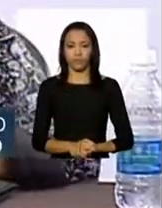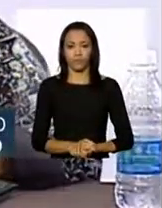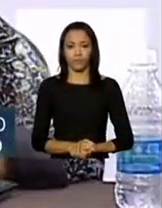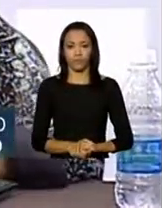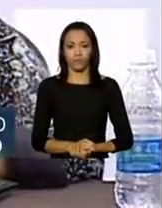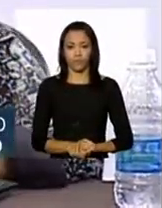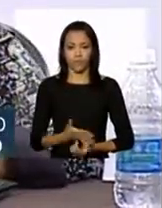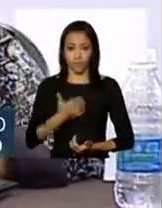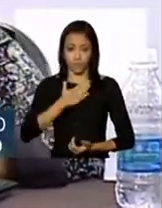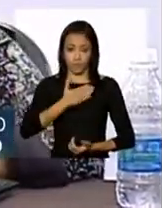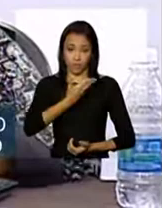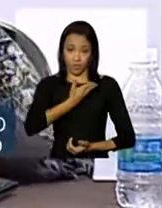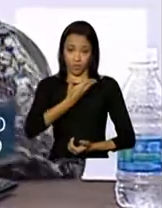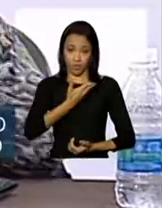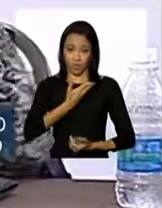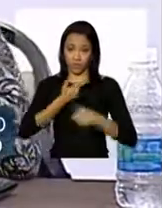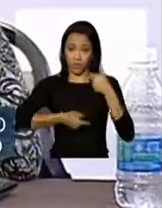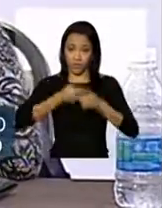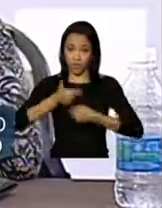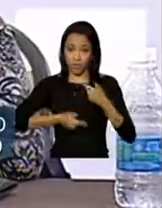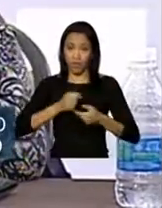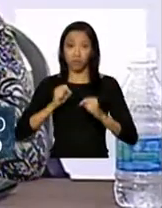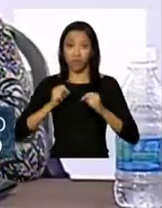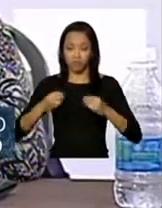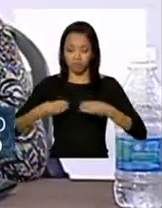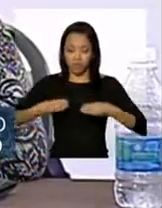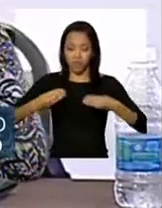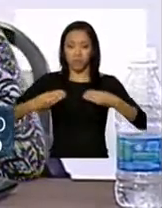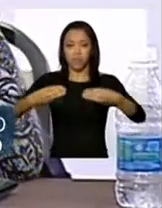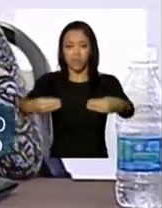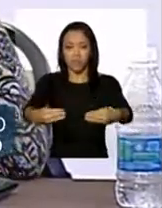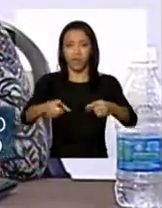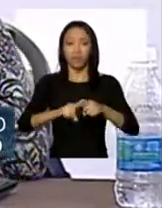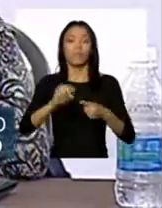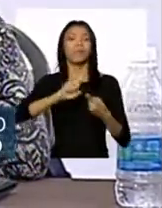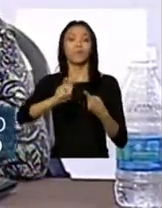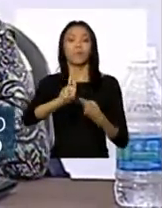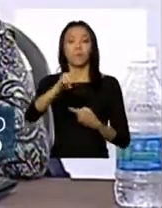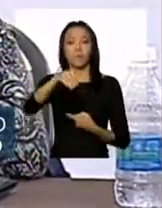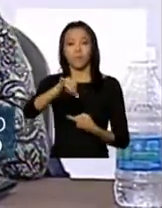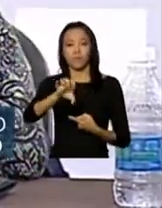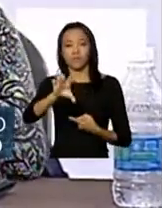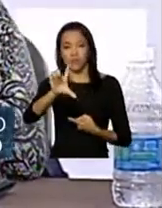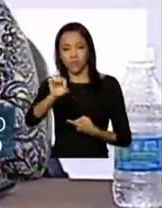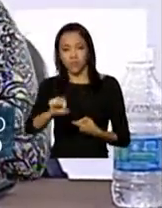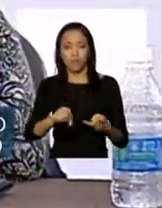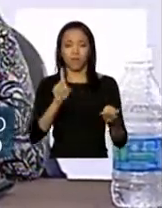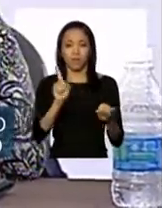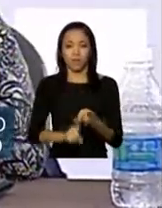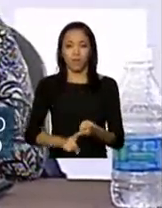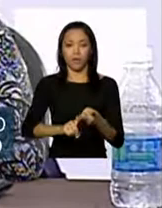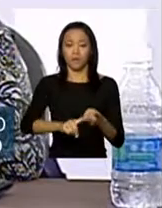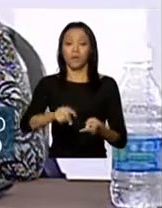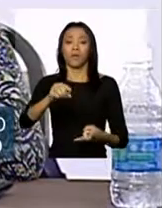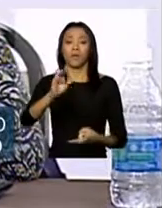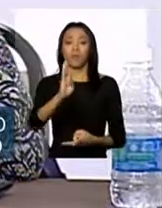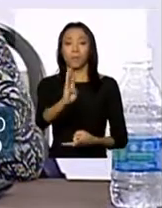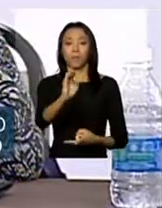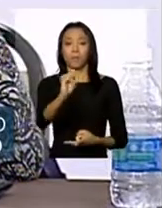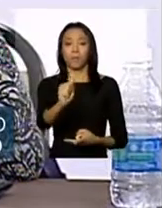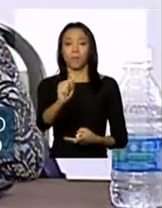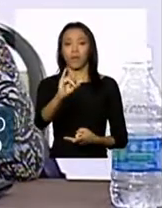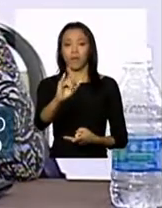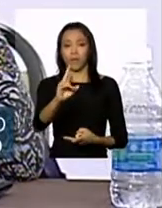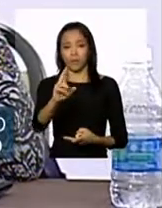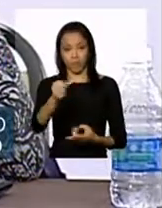meus colegas de ministério, o ministro Marcelo Neri, da SAI, a ministra Luísa Barros, da Promoção da